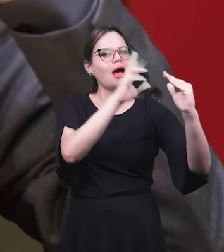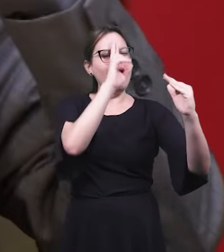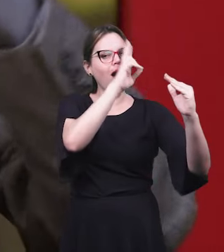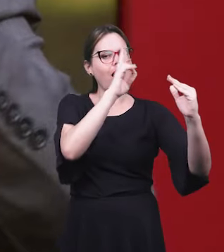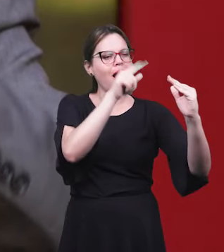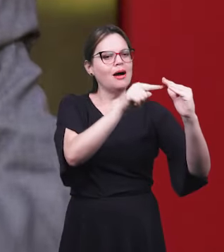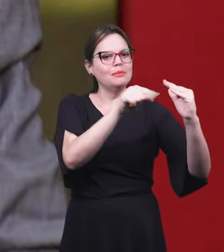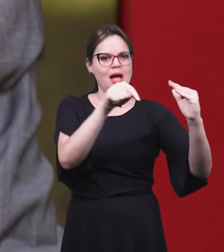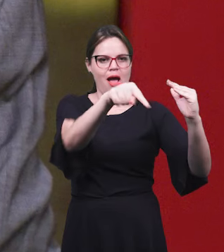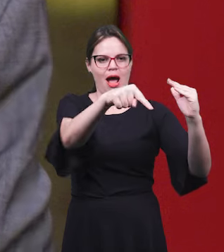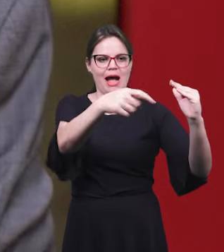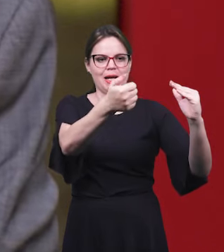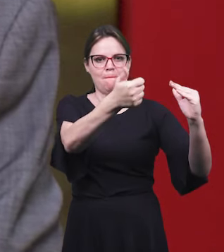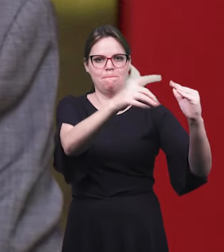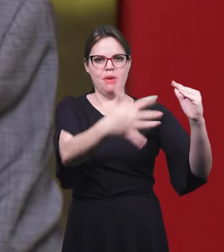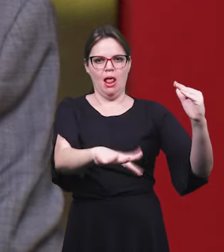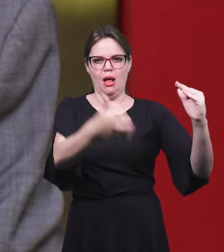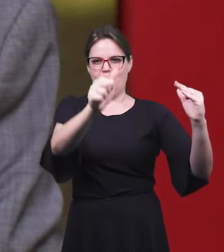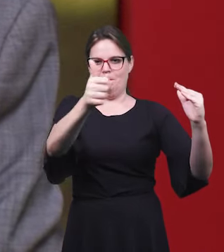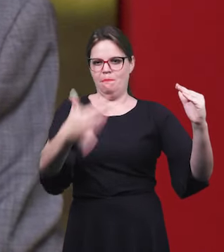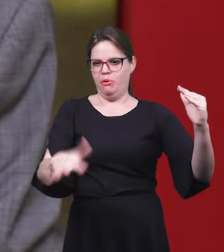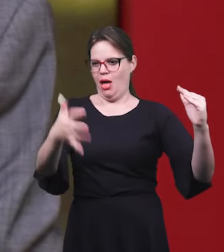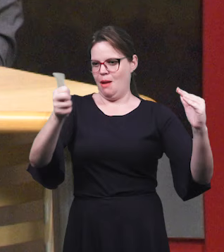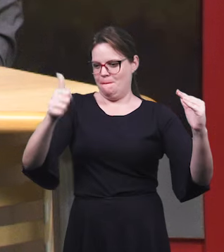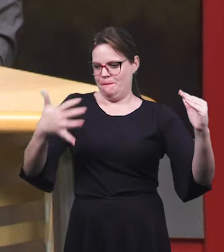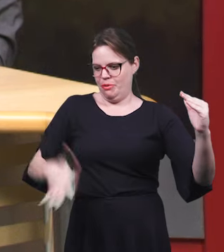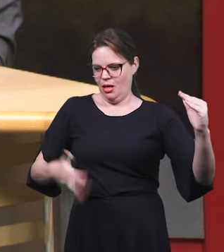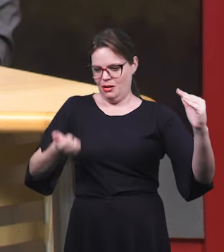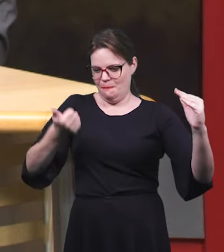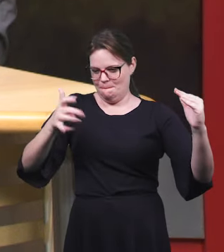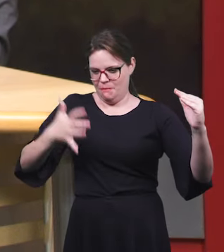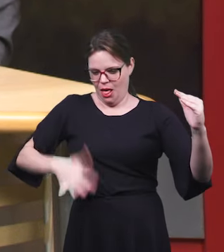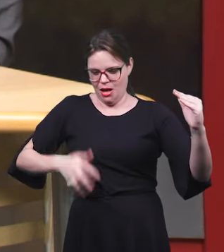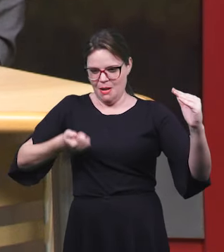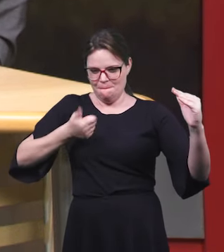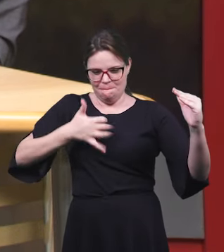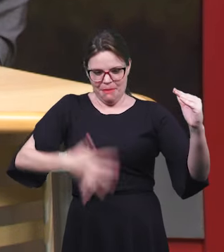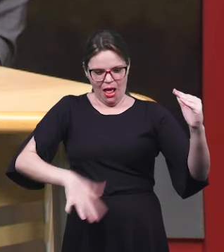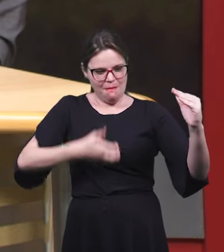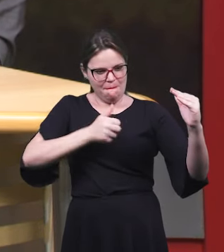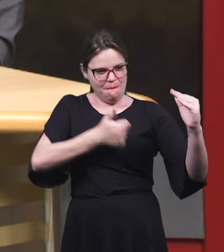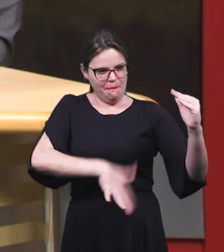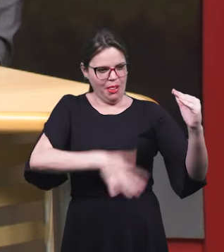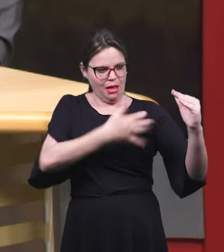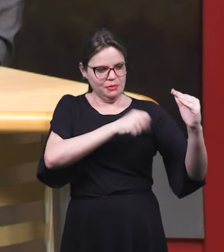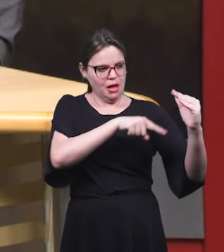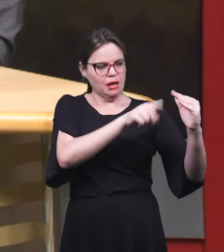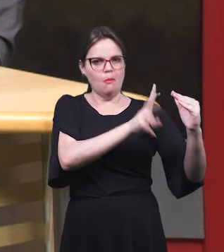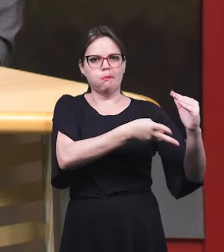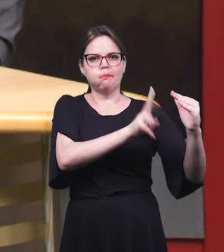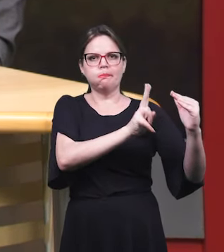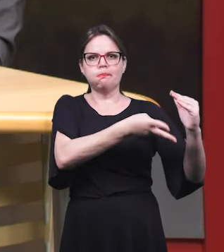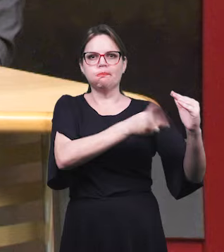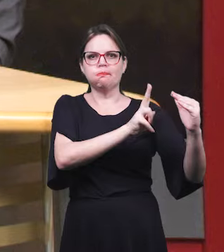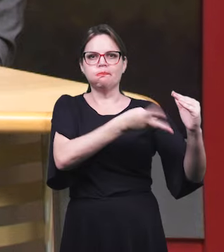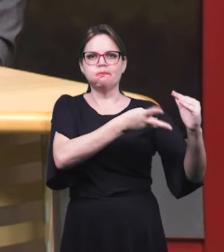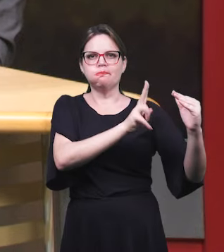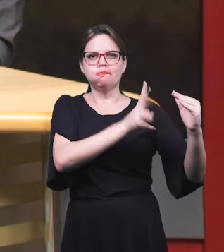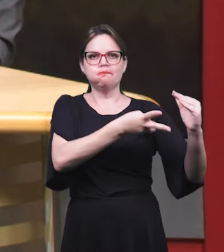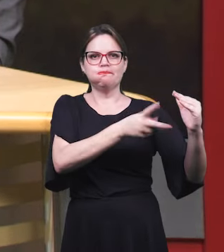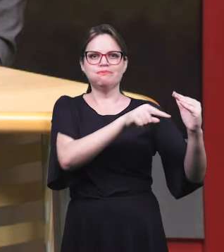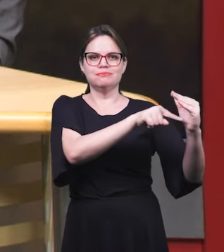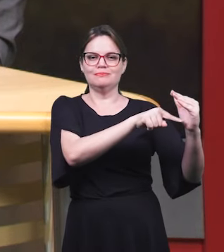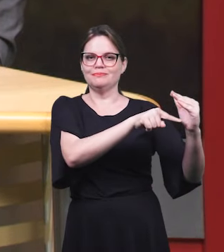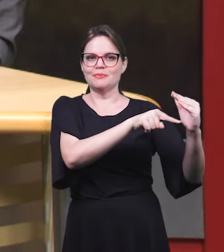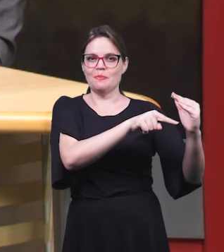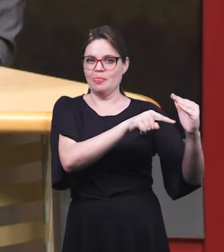invadindo a sua frente. Mas a casa de Raabe não caiu. É como se o Senhor olhasse assim, e quando